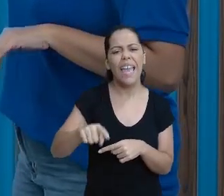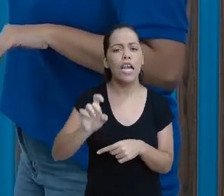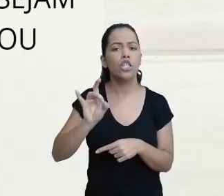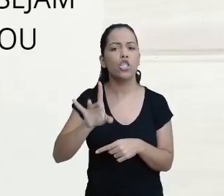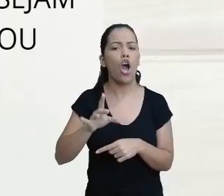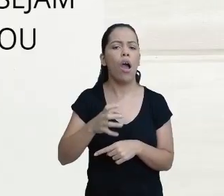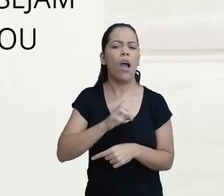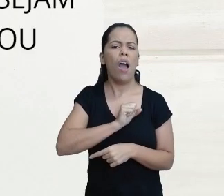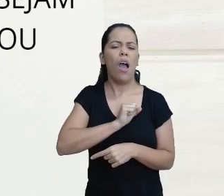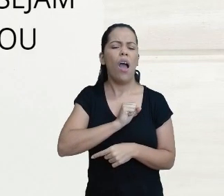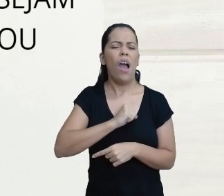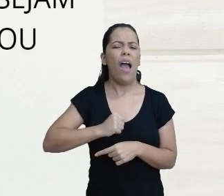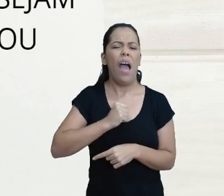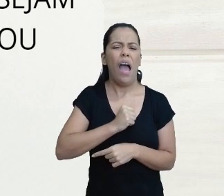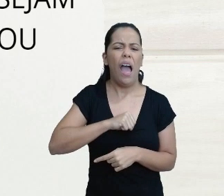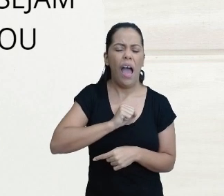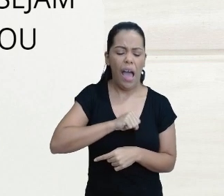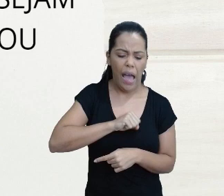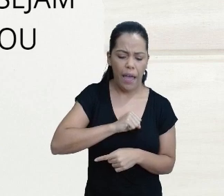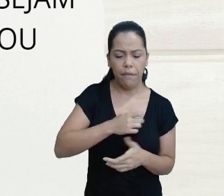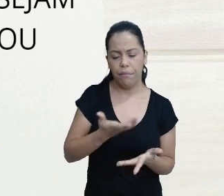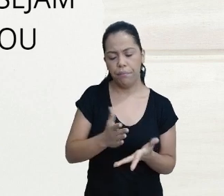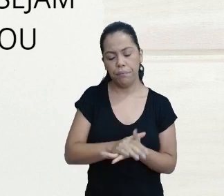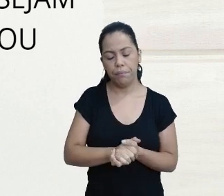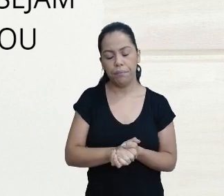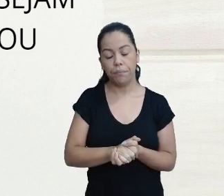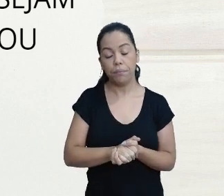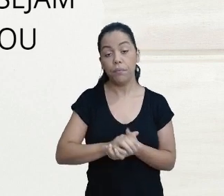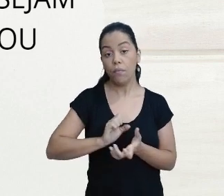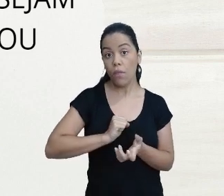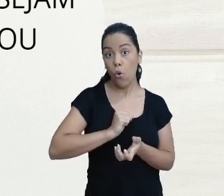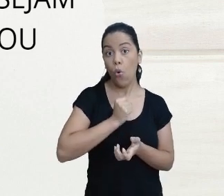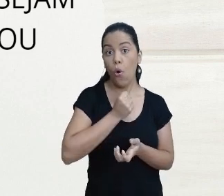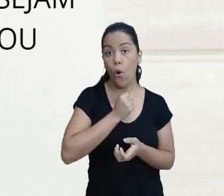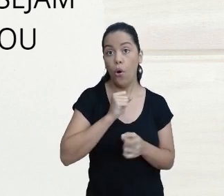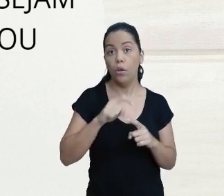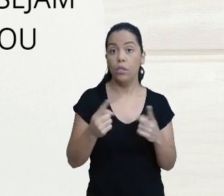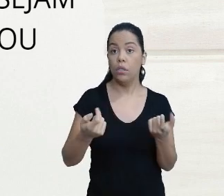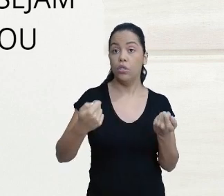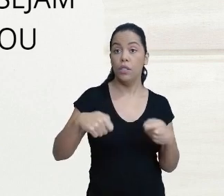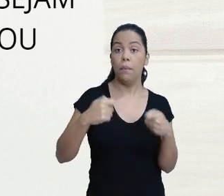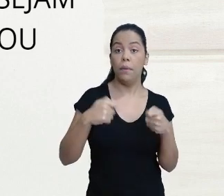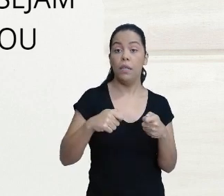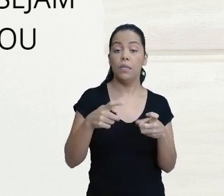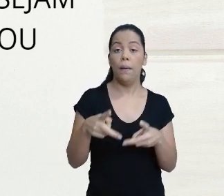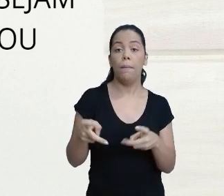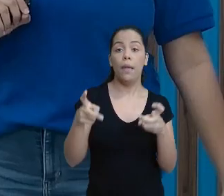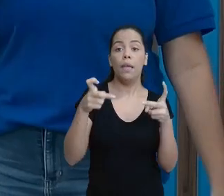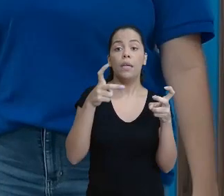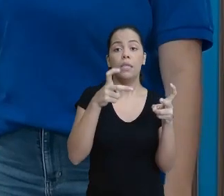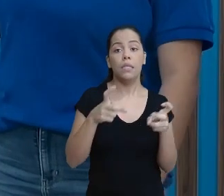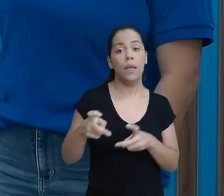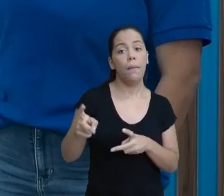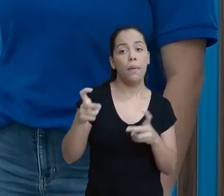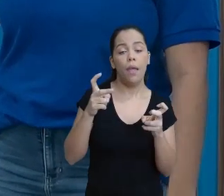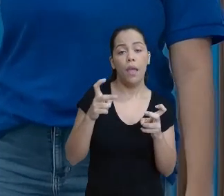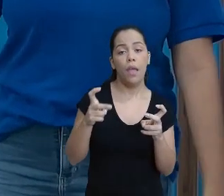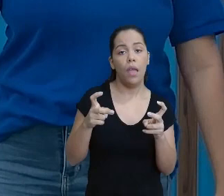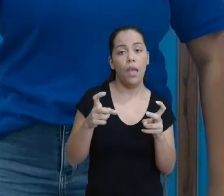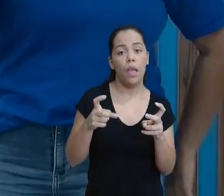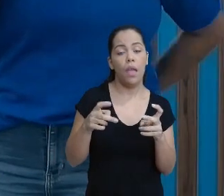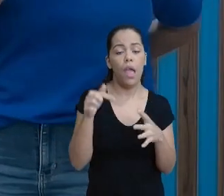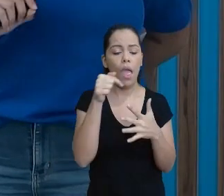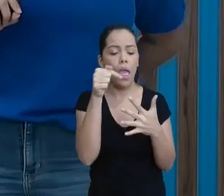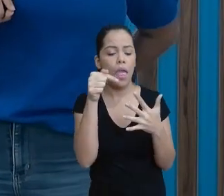Elementos estruturais, a gente ainda tem o argumentar criticamente os pontos cruciais da obra, sejam eles positivos e negativos. E